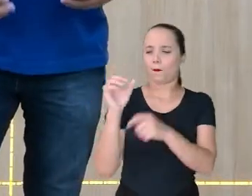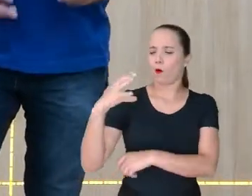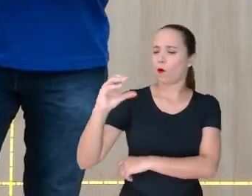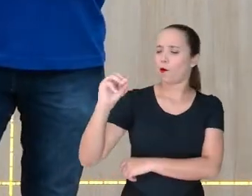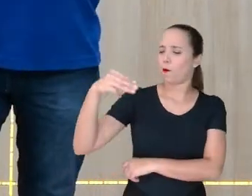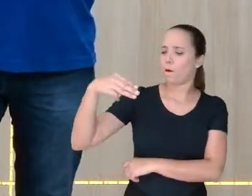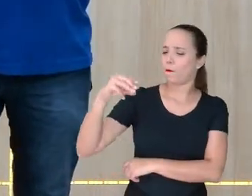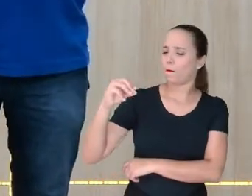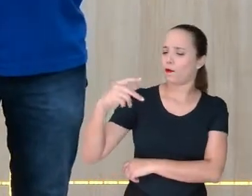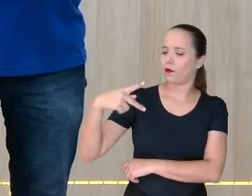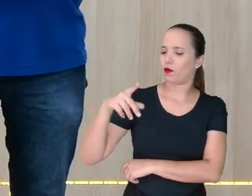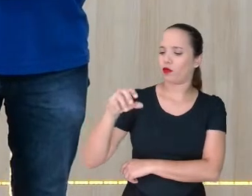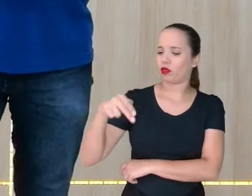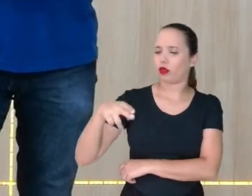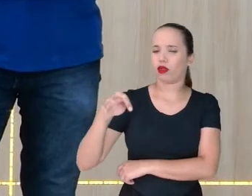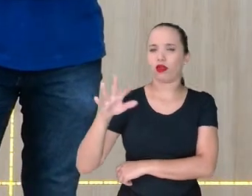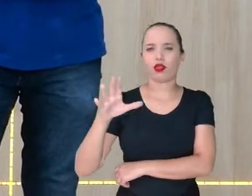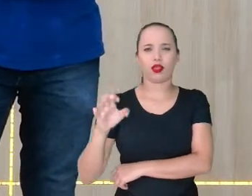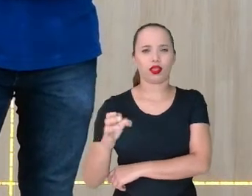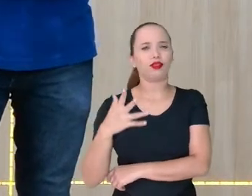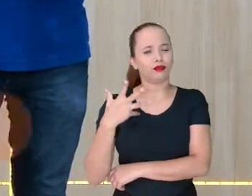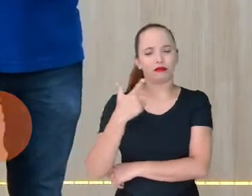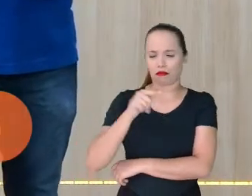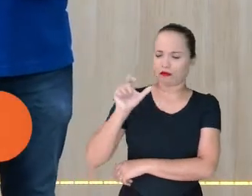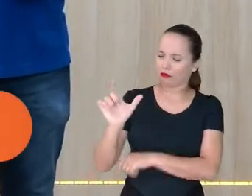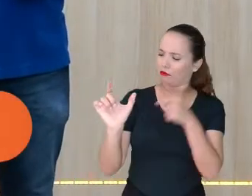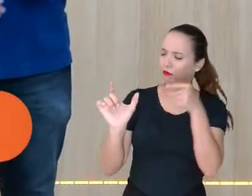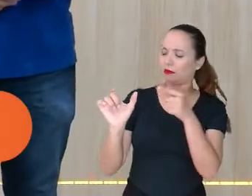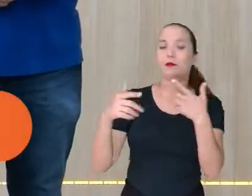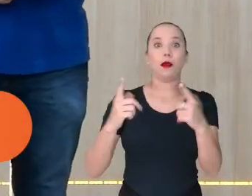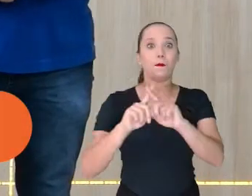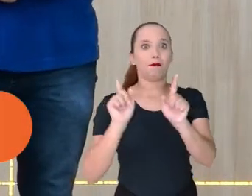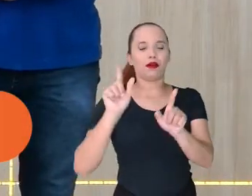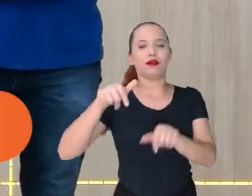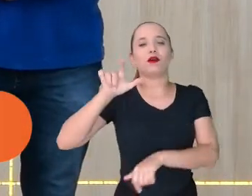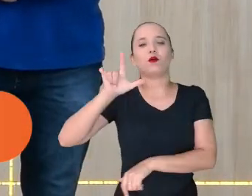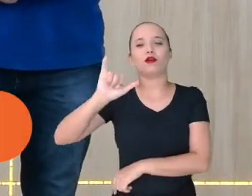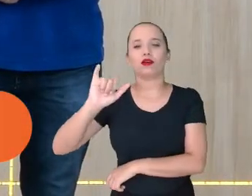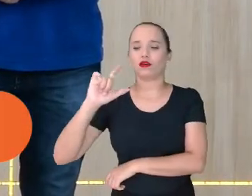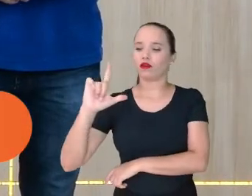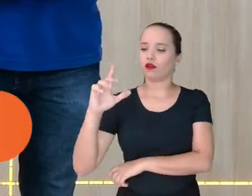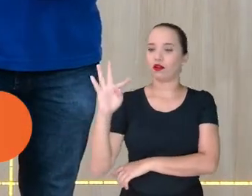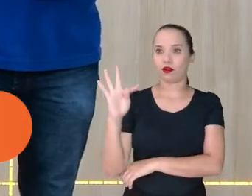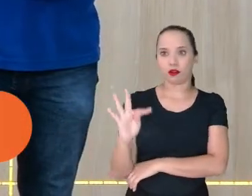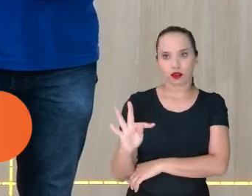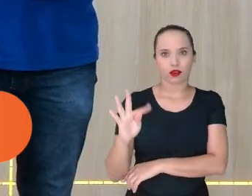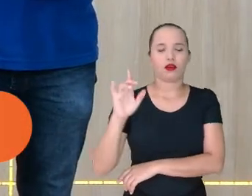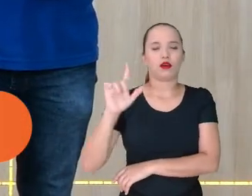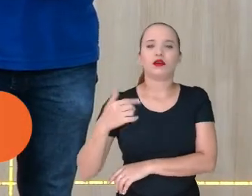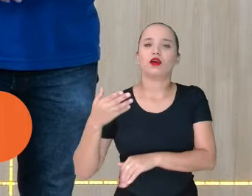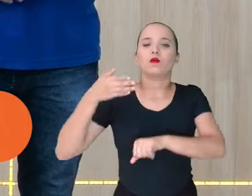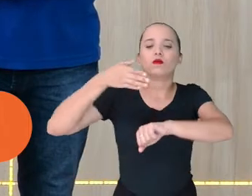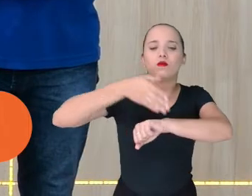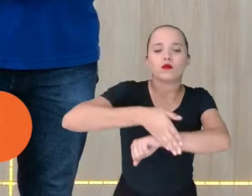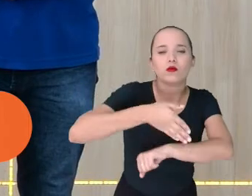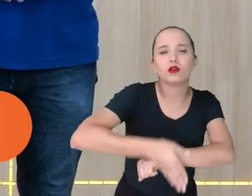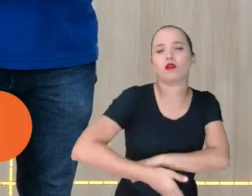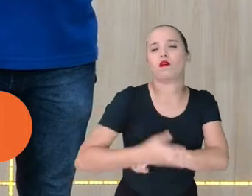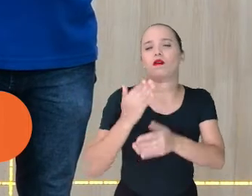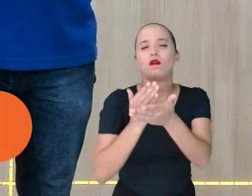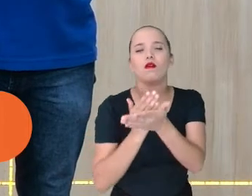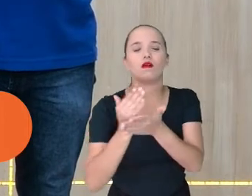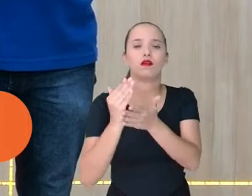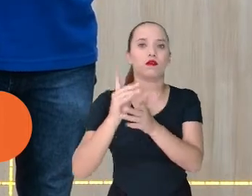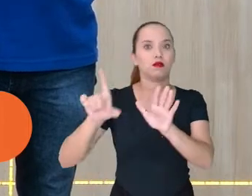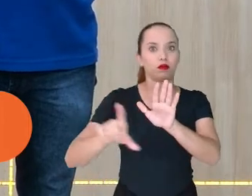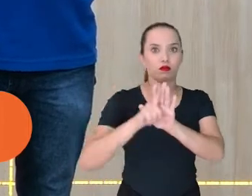curricular. ILT, Introdução à Legislação Trabalhista, e a gente vai estar com vocês aí há um bom tempo, tratando